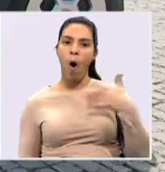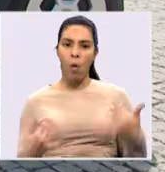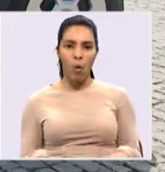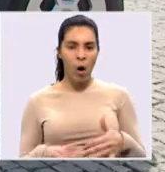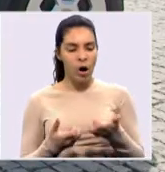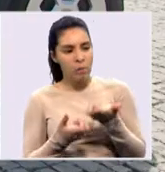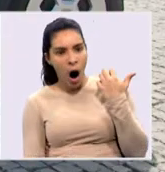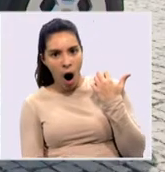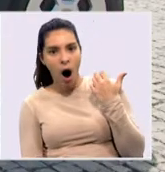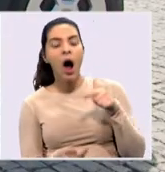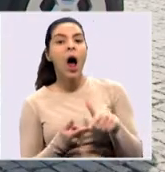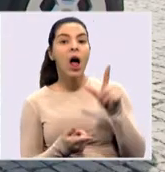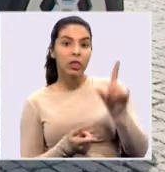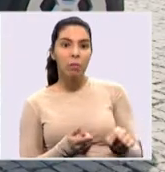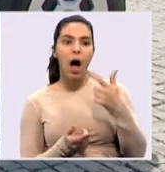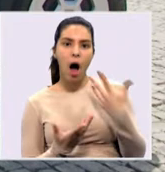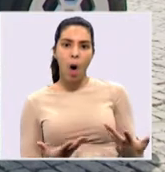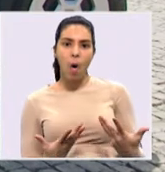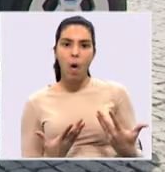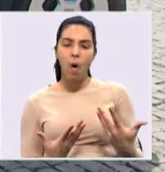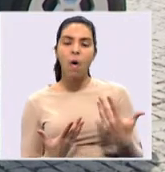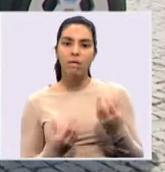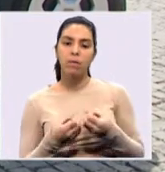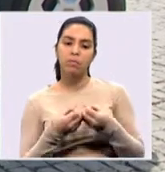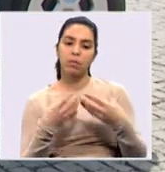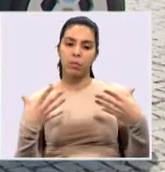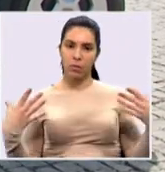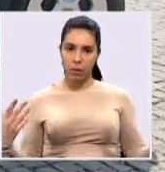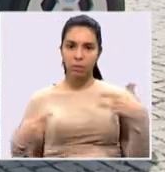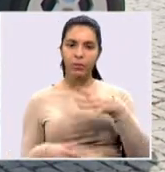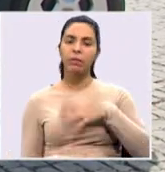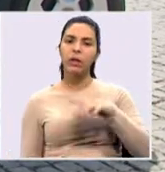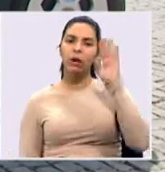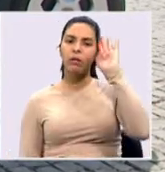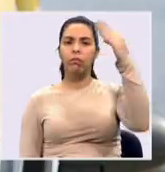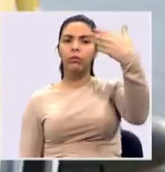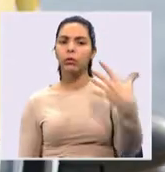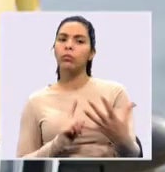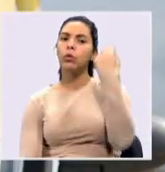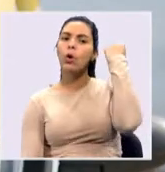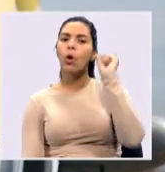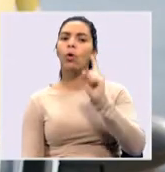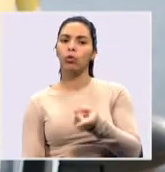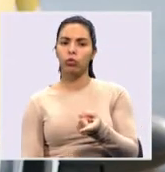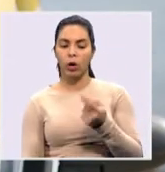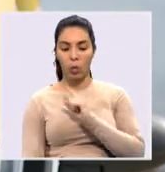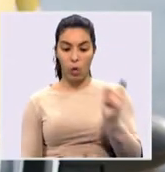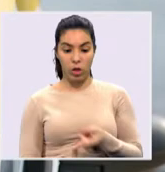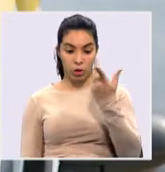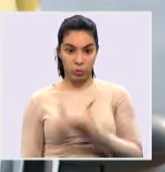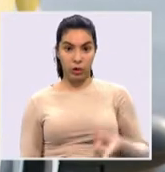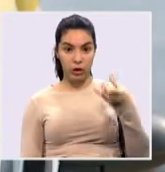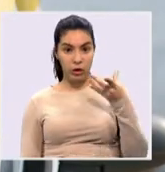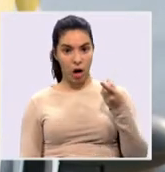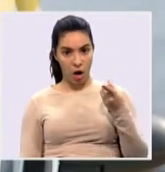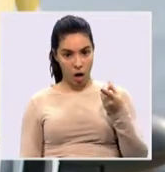feedback. E agora, já sabemos que está em crescimento, mas o que é que vem a seguir? Onde é que esperam chegar? O que nós podemos dizer já para este